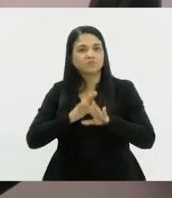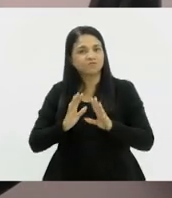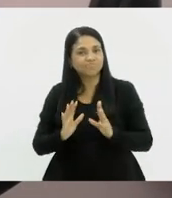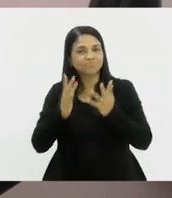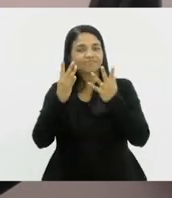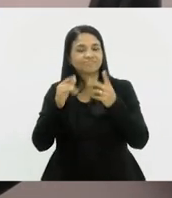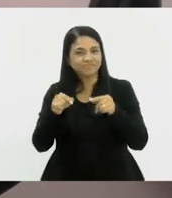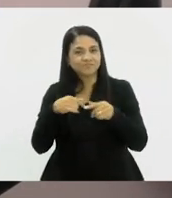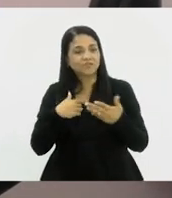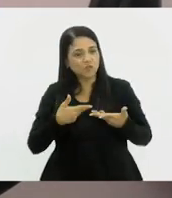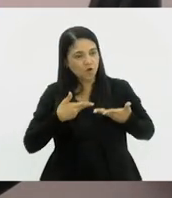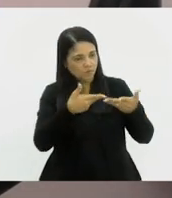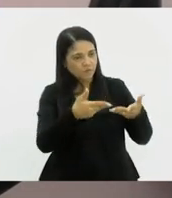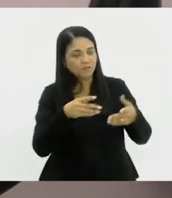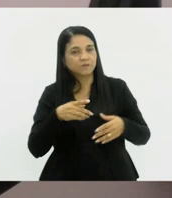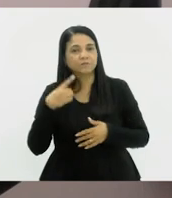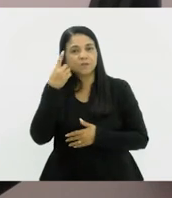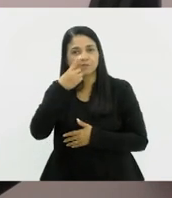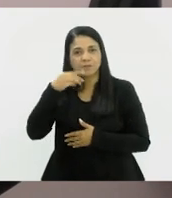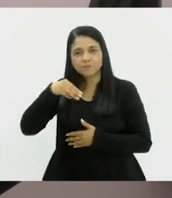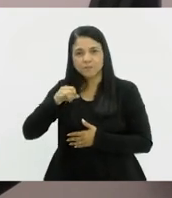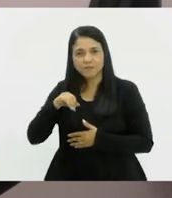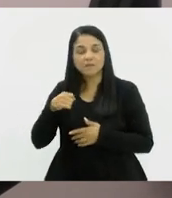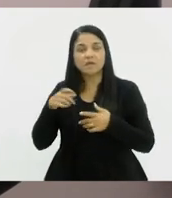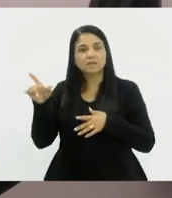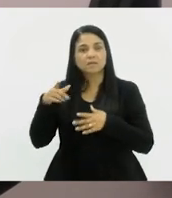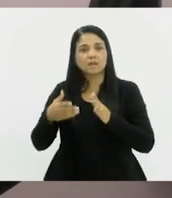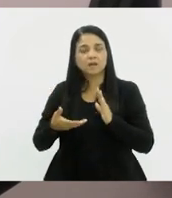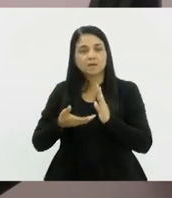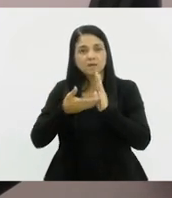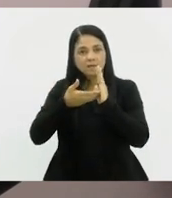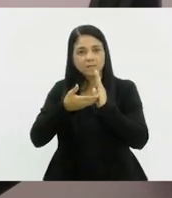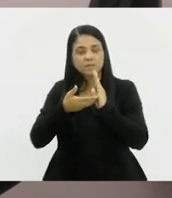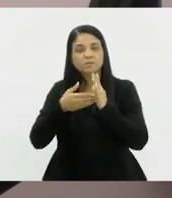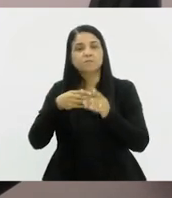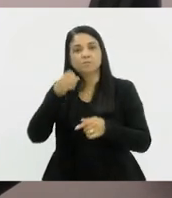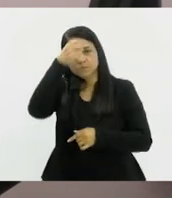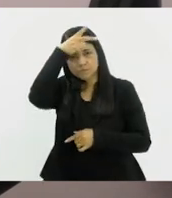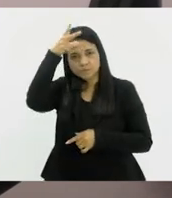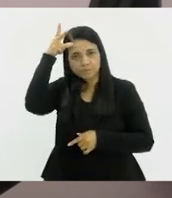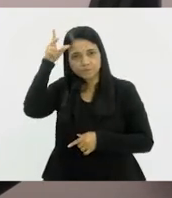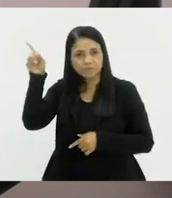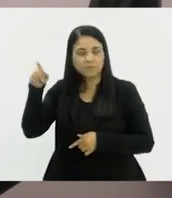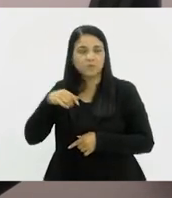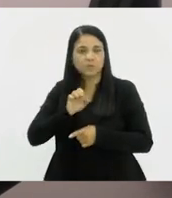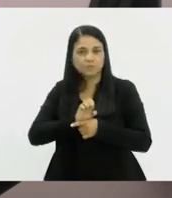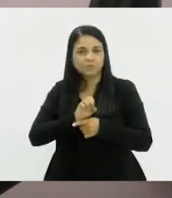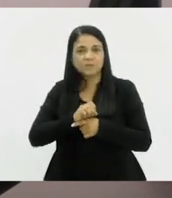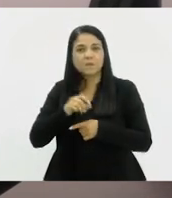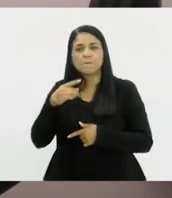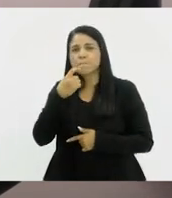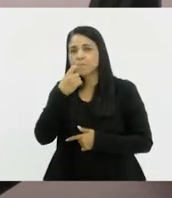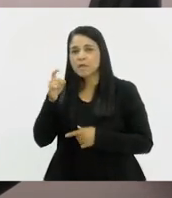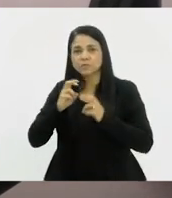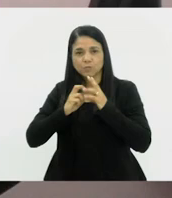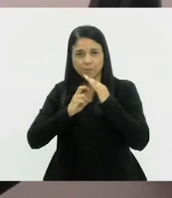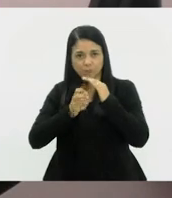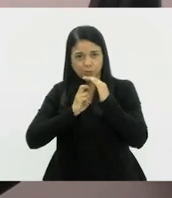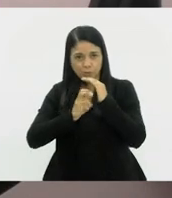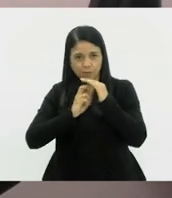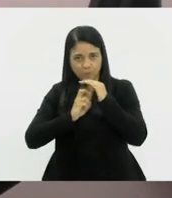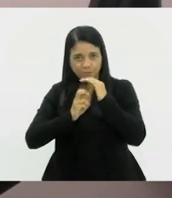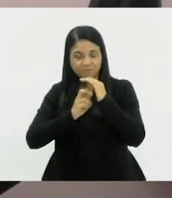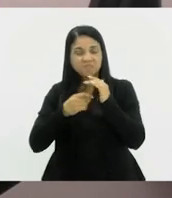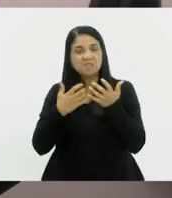convidado a gente quer muito sua presença vai ser na Câmara Municipal aqui do Rio de Janeiro na Cinelândia bem pertinho do metrô assim na cara do metrô Então quem